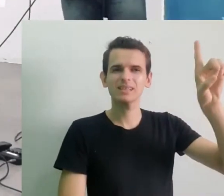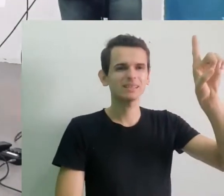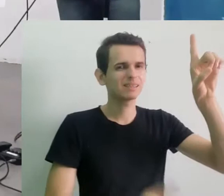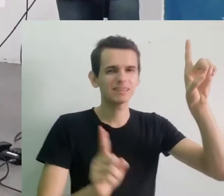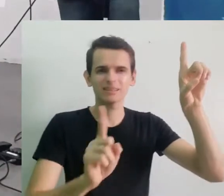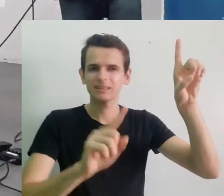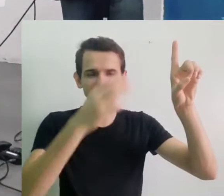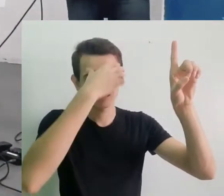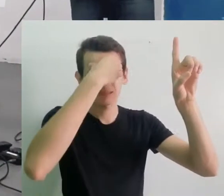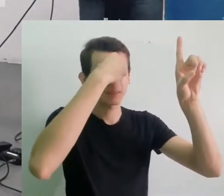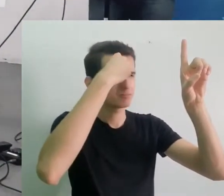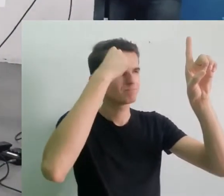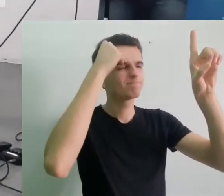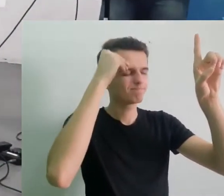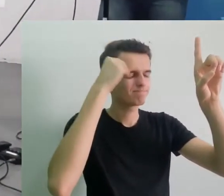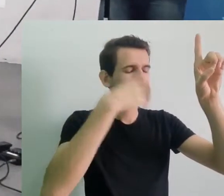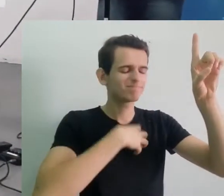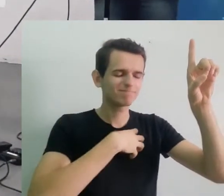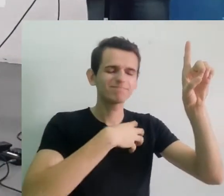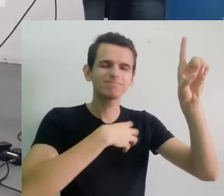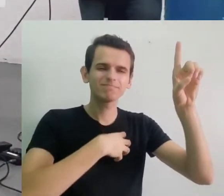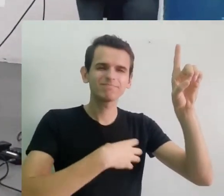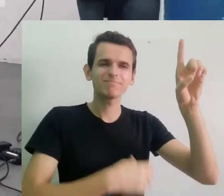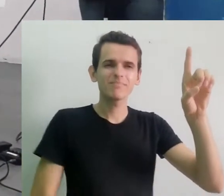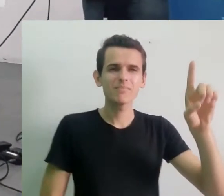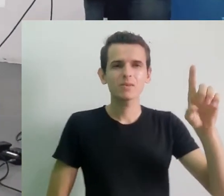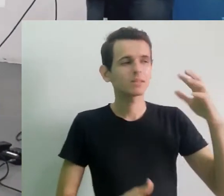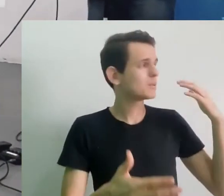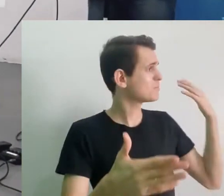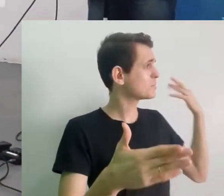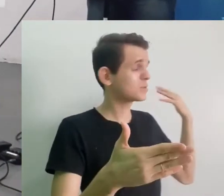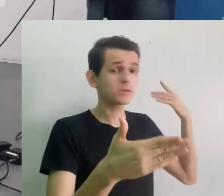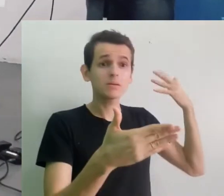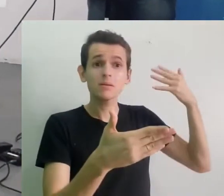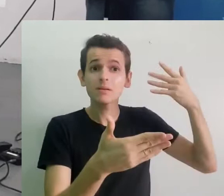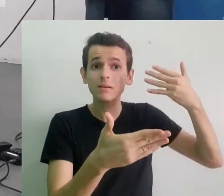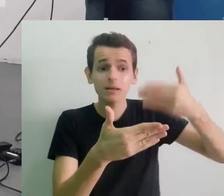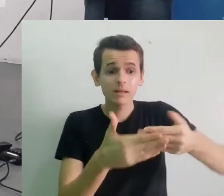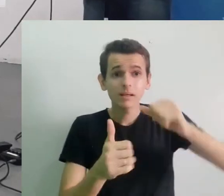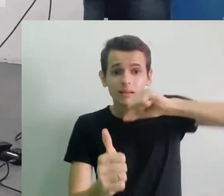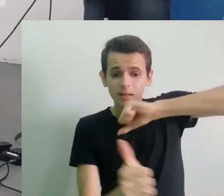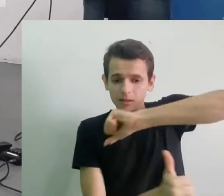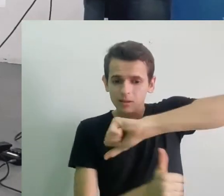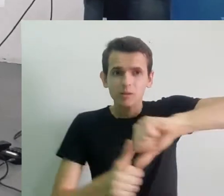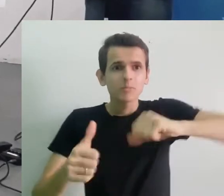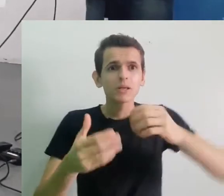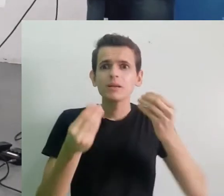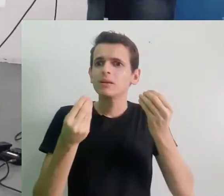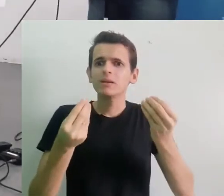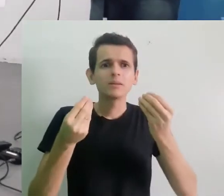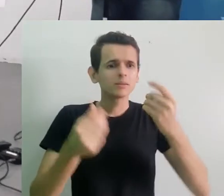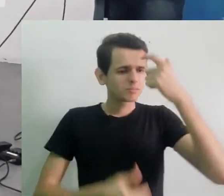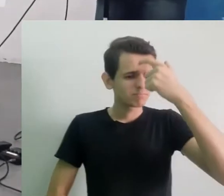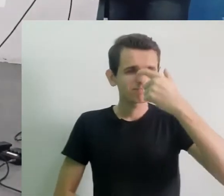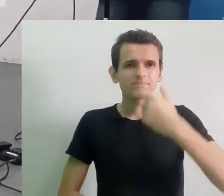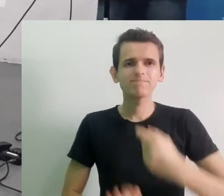se esqueceu, você insiste. Você mudou a minha história